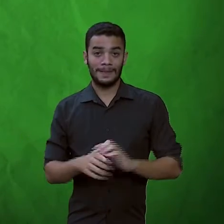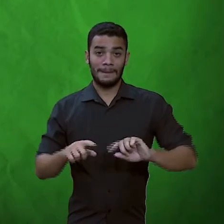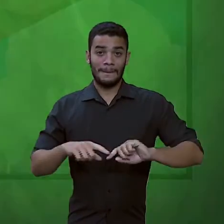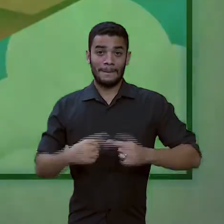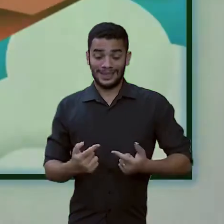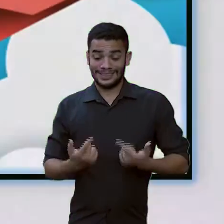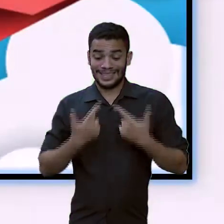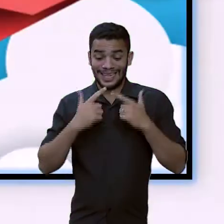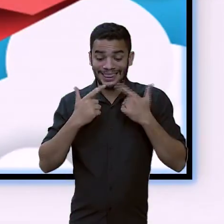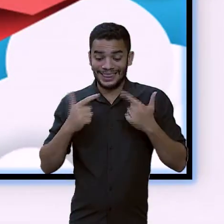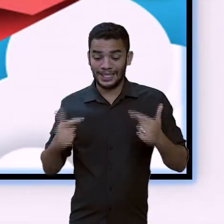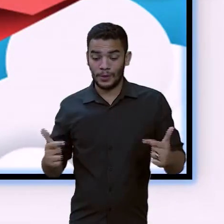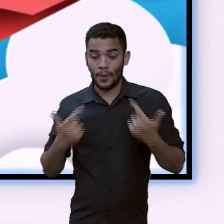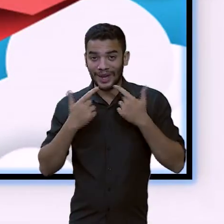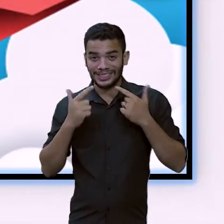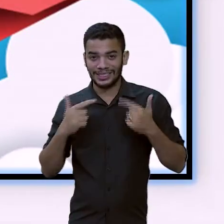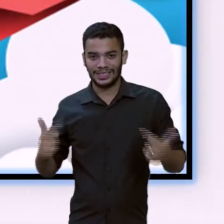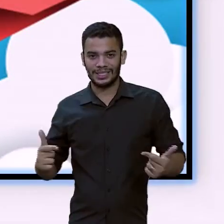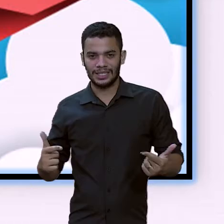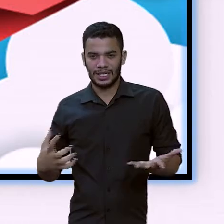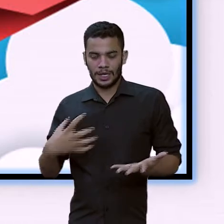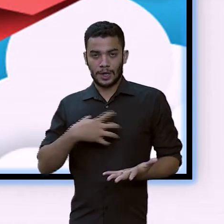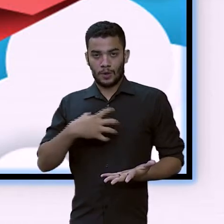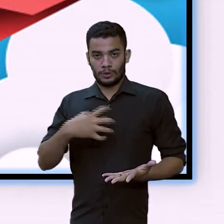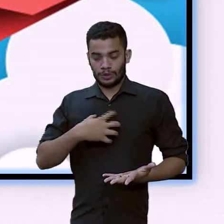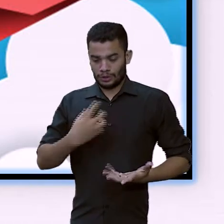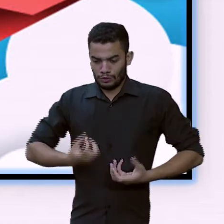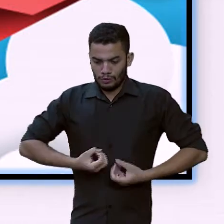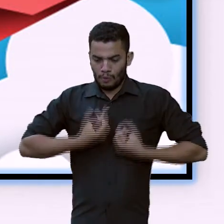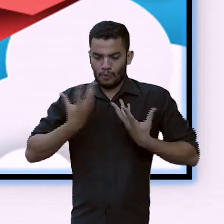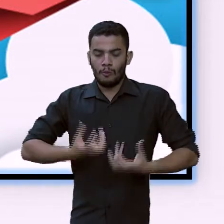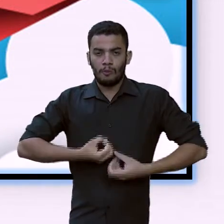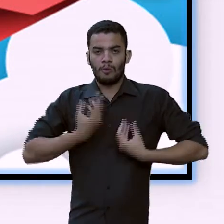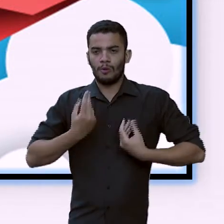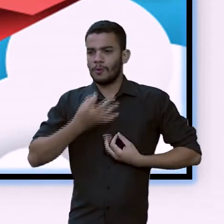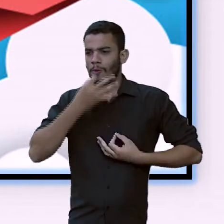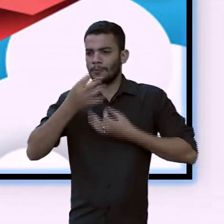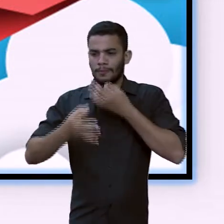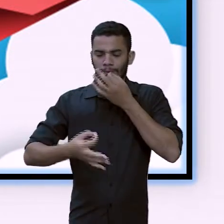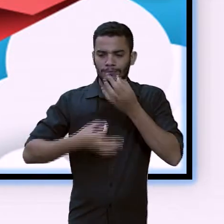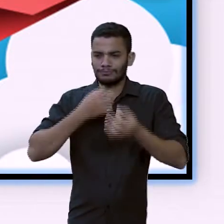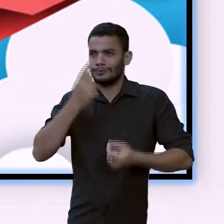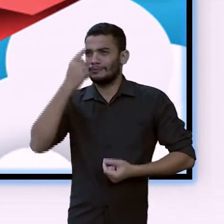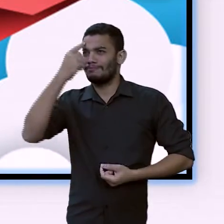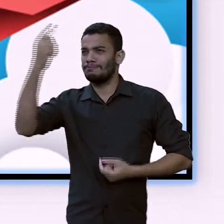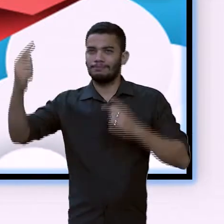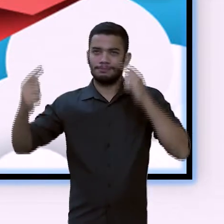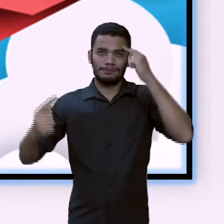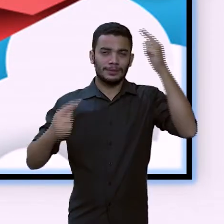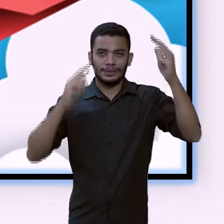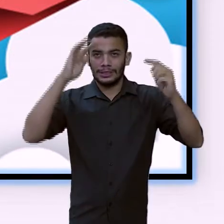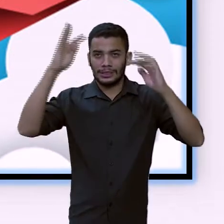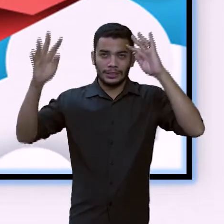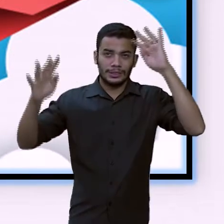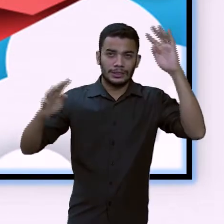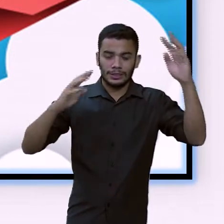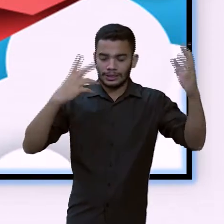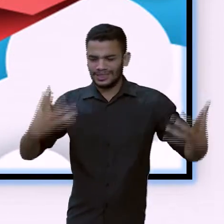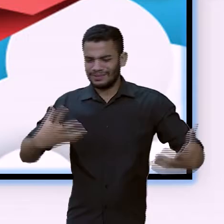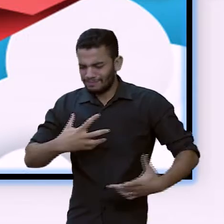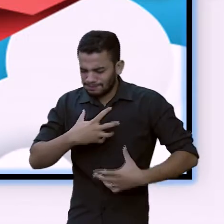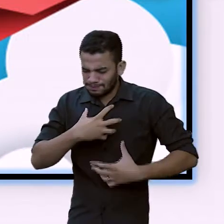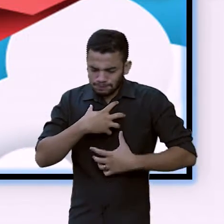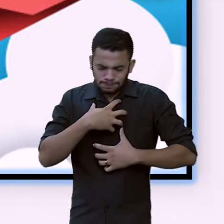linguagem é a capacidade que possuímos de expressar nossos pensamentos, de expressar nossas opiniões, nossos